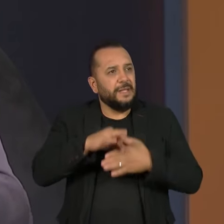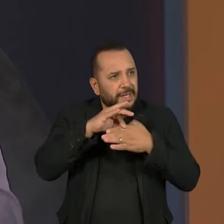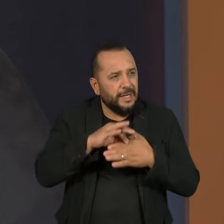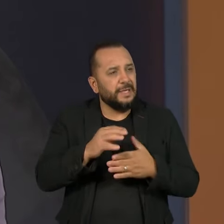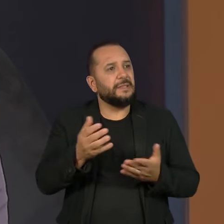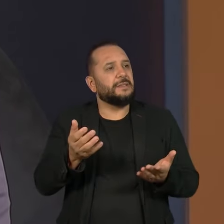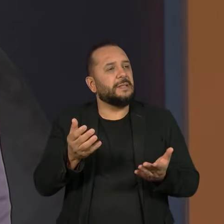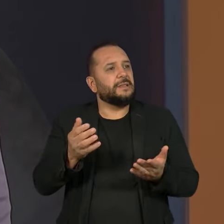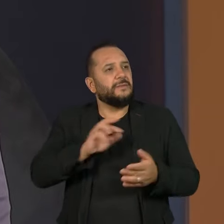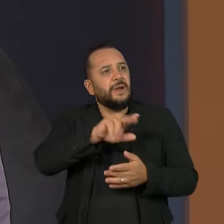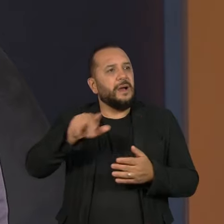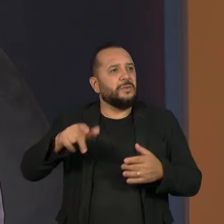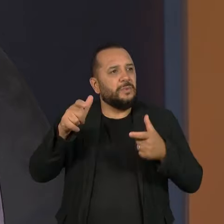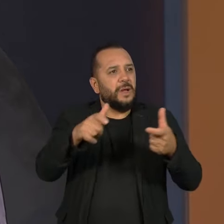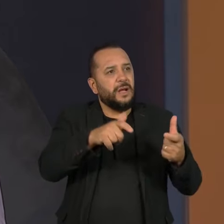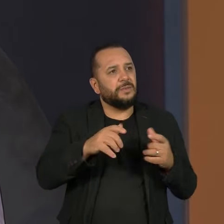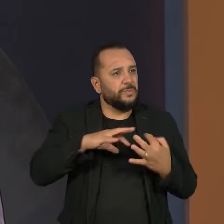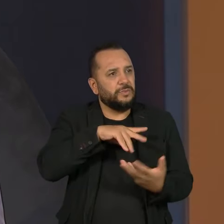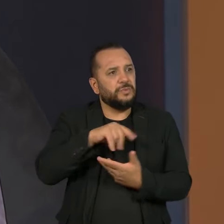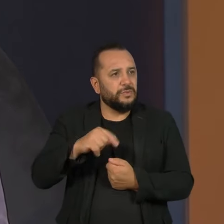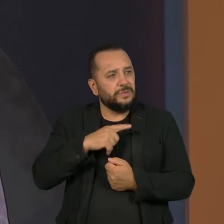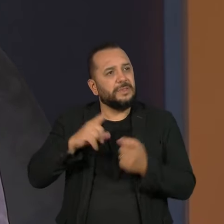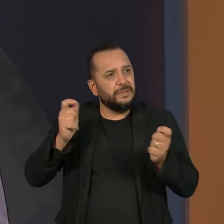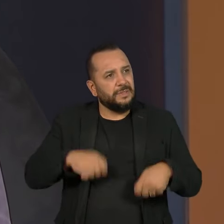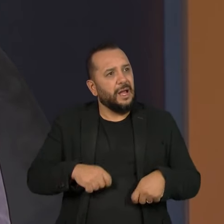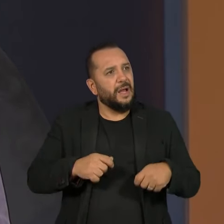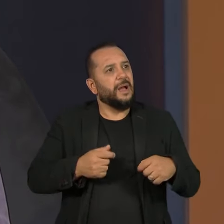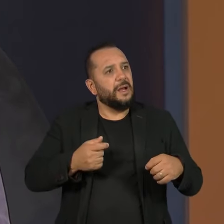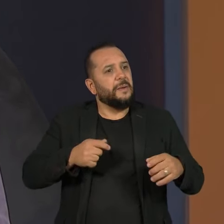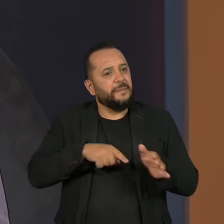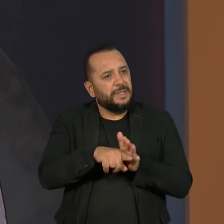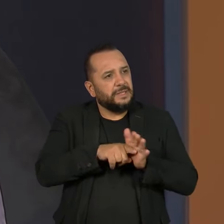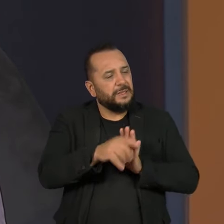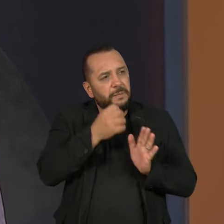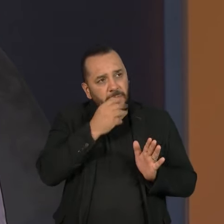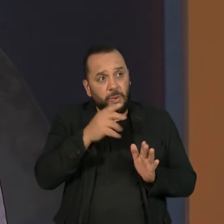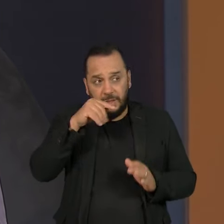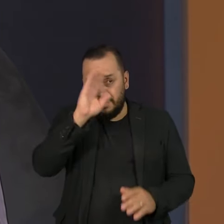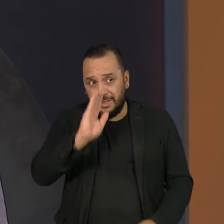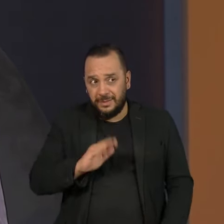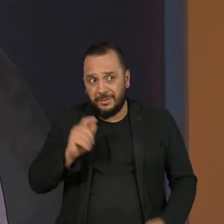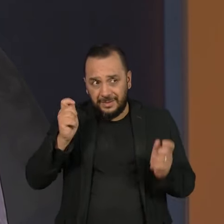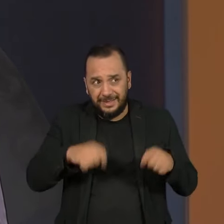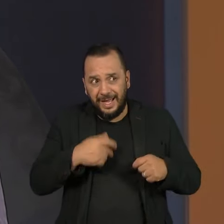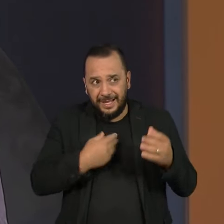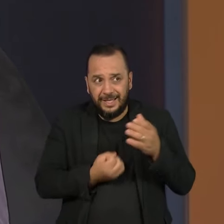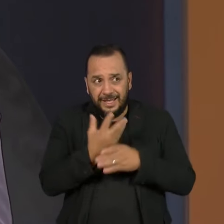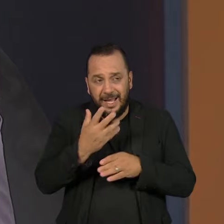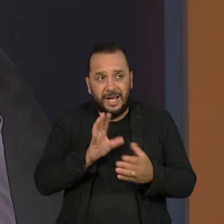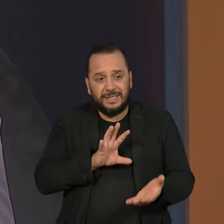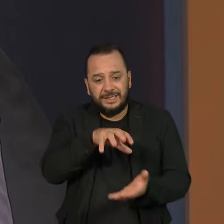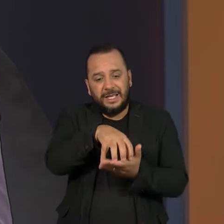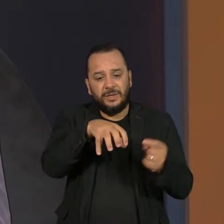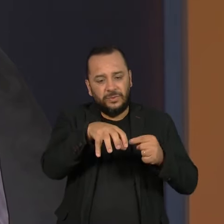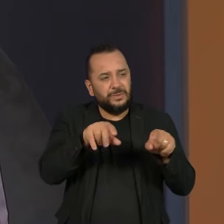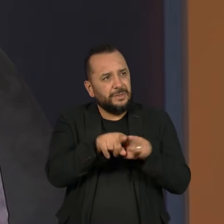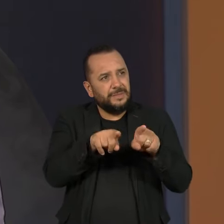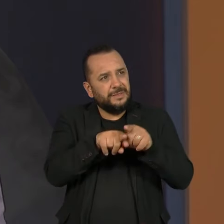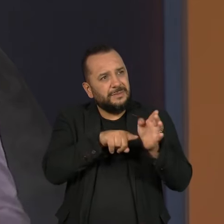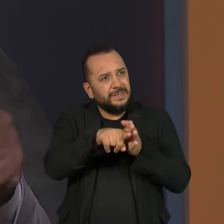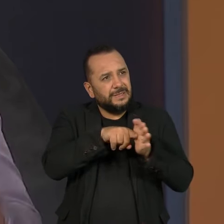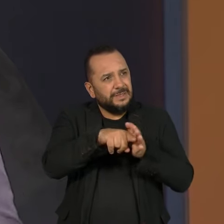condições para desenvolver uma boa pesquisa. Aqui no Brasil, isso é possível? Aqui no Brasil, isso pode ser uma realidade? O que